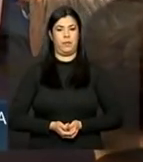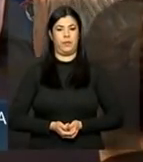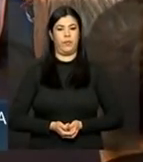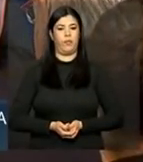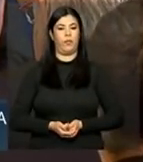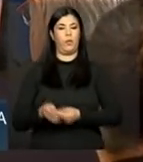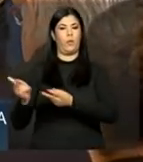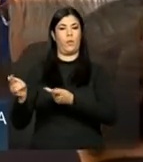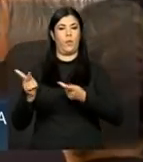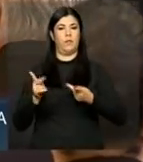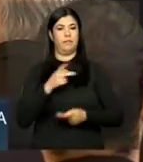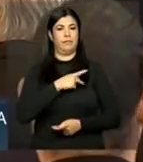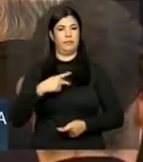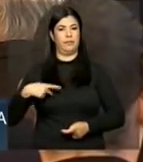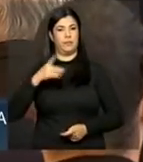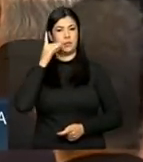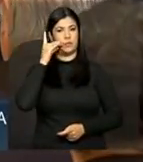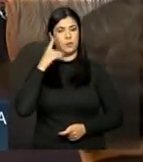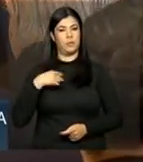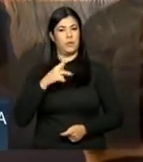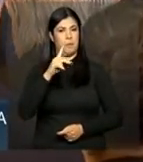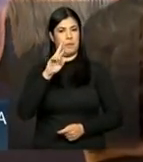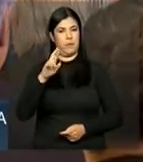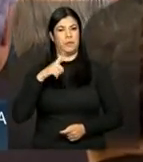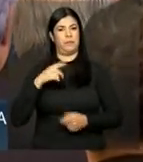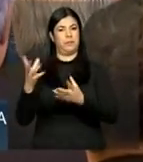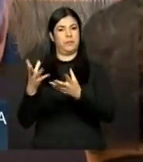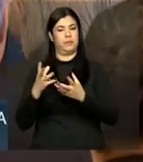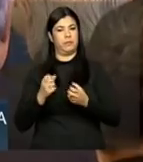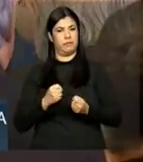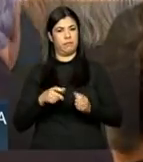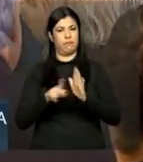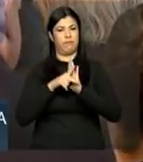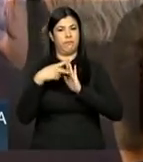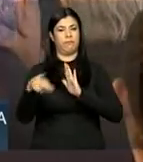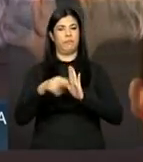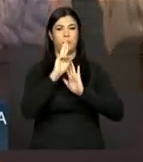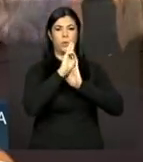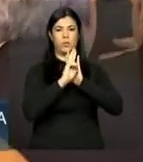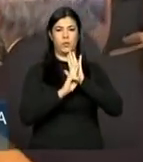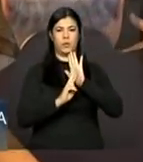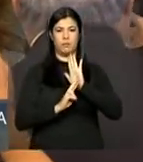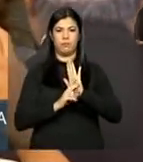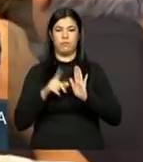daiss da mãos do Coordenador Pedro dalar